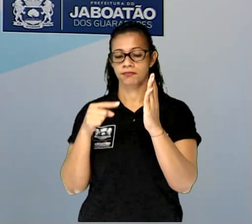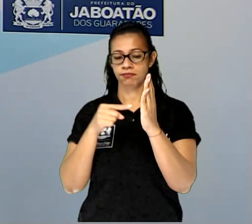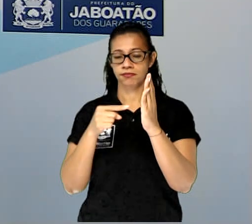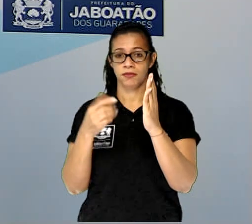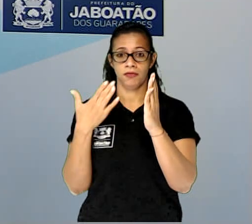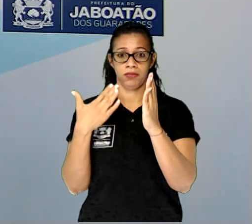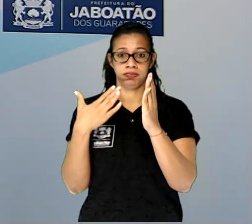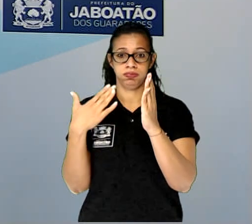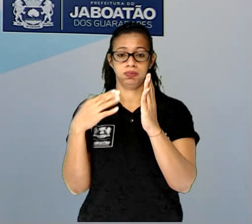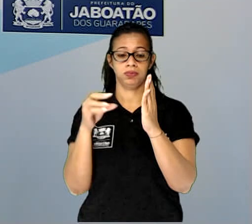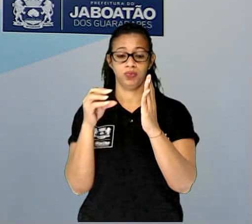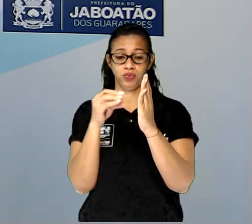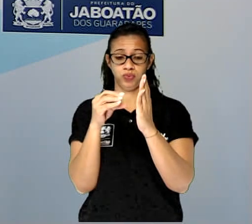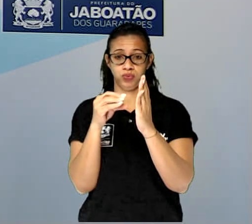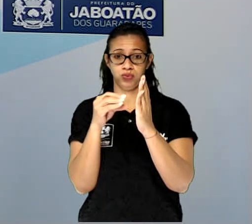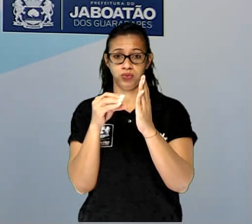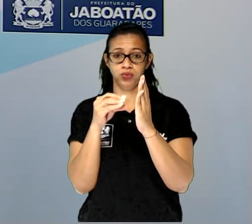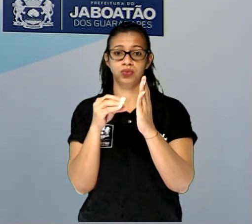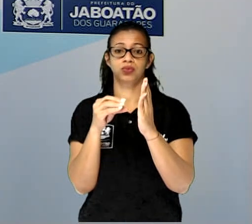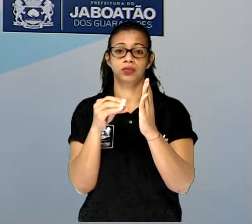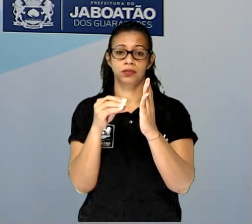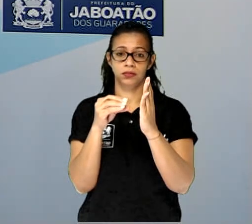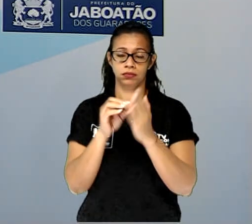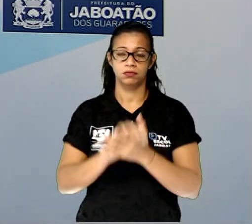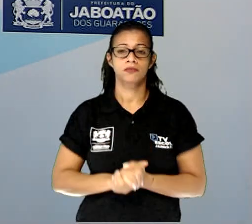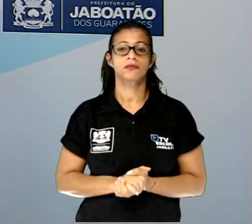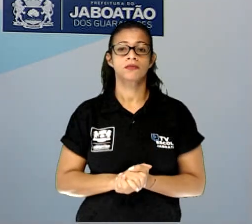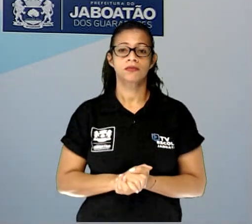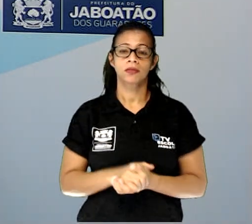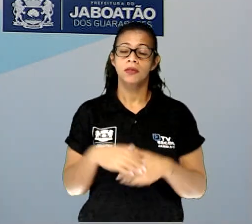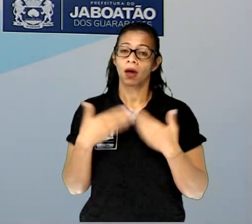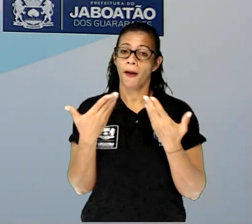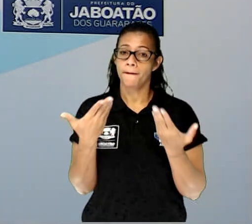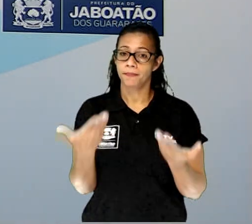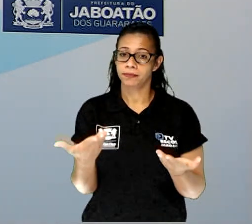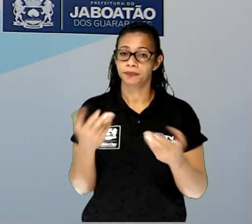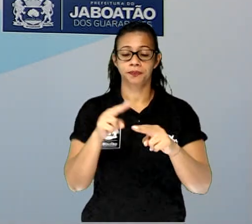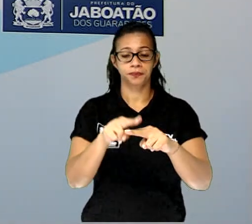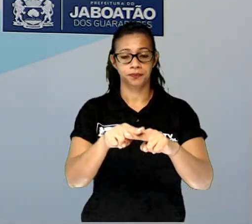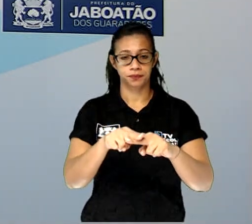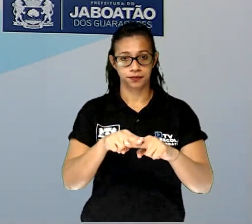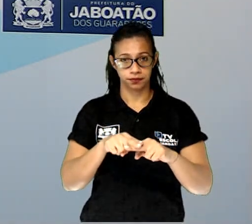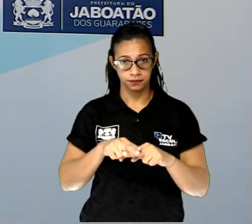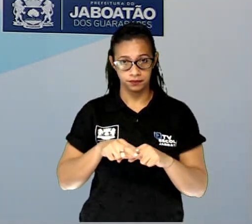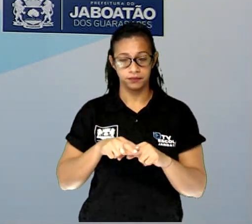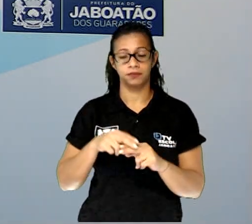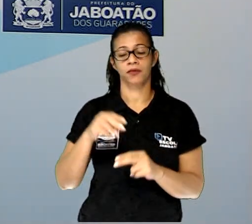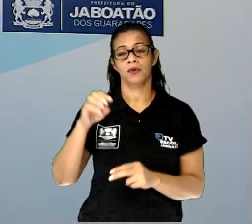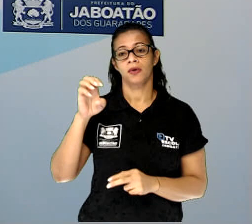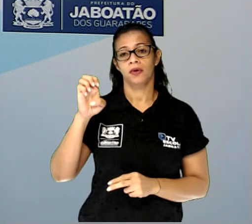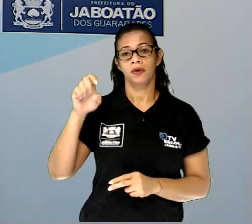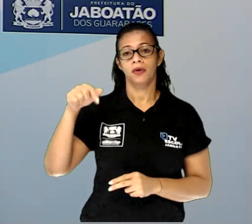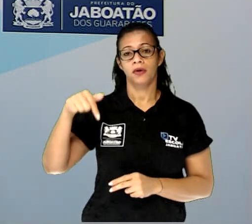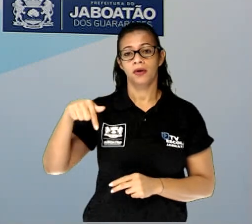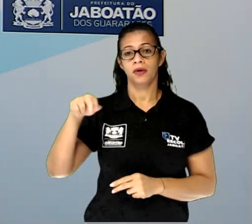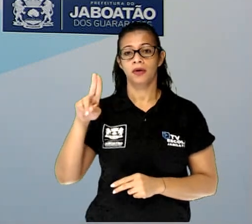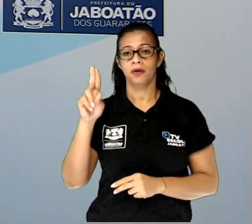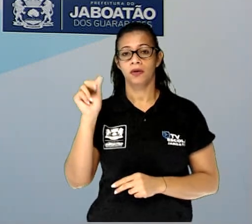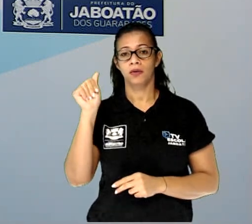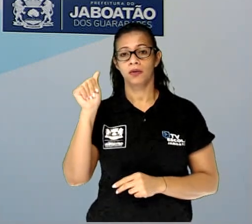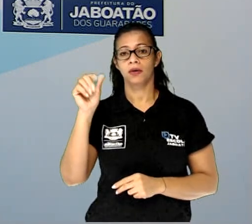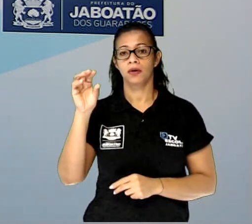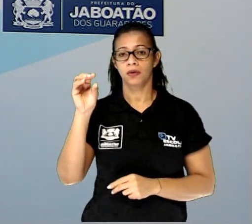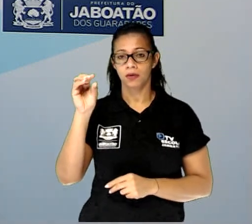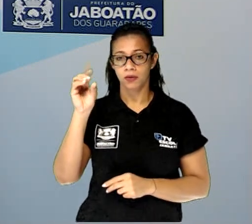vai aumentar porque a área iluminada diminuiu. Então é por isso que o Equador é mais quente, porque apesar de todos os